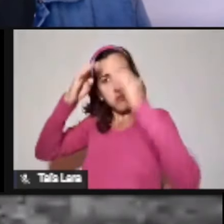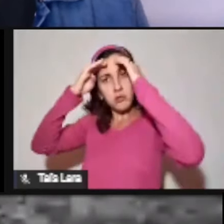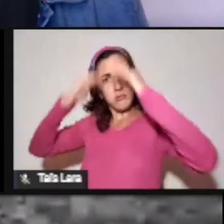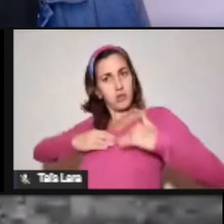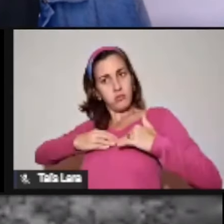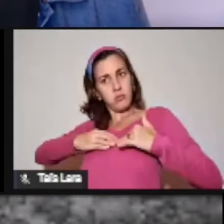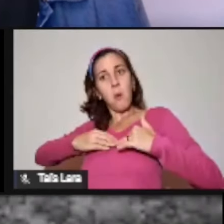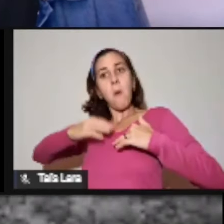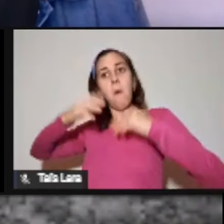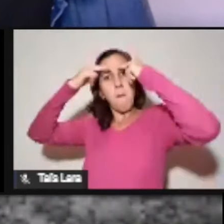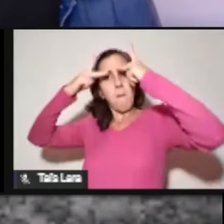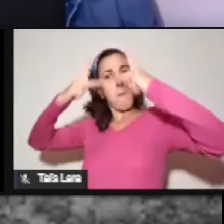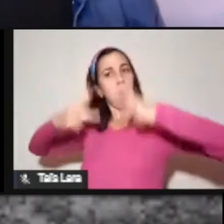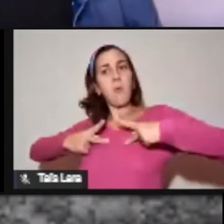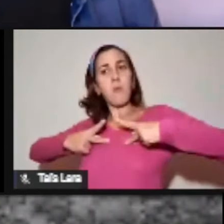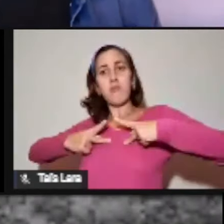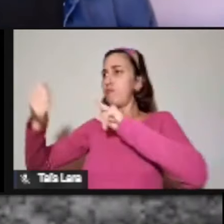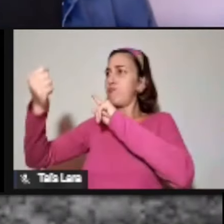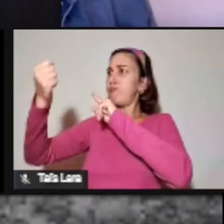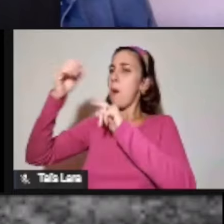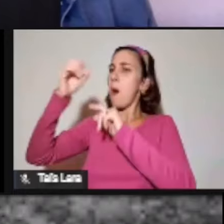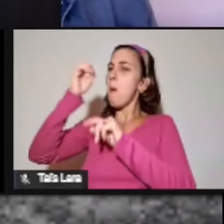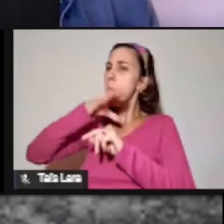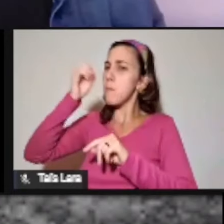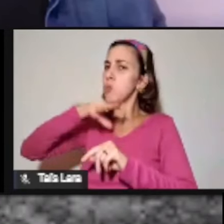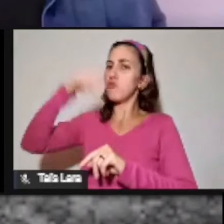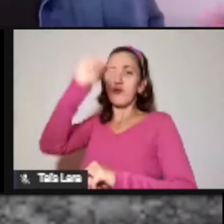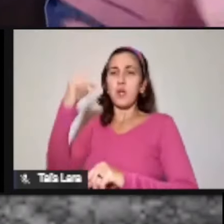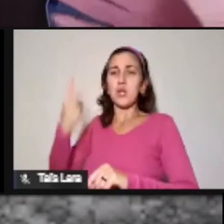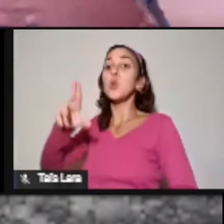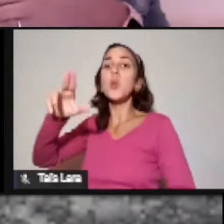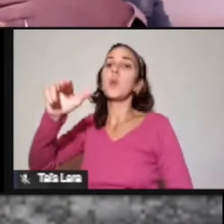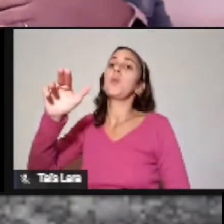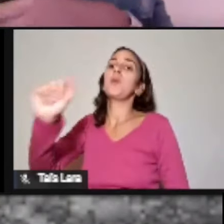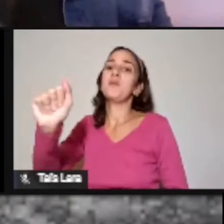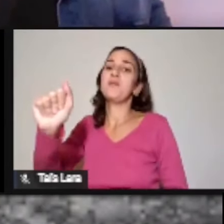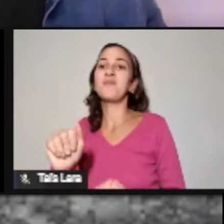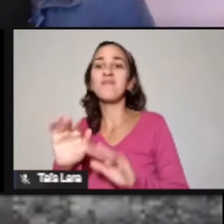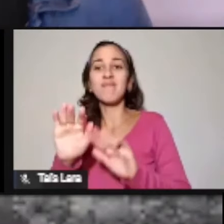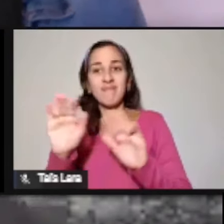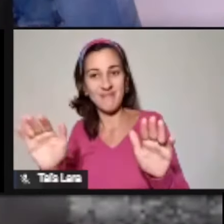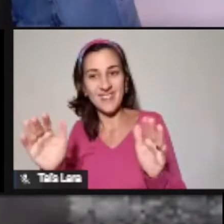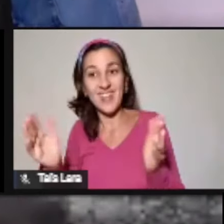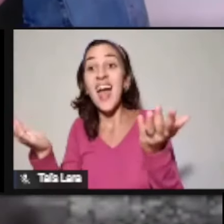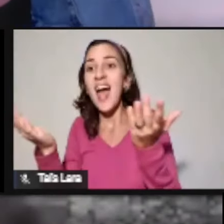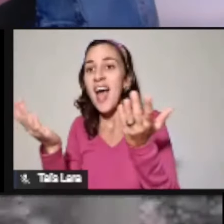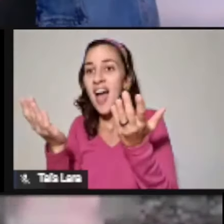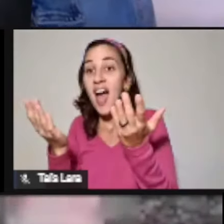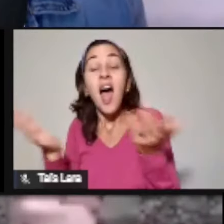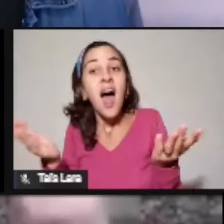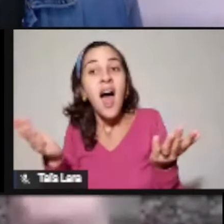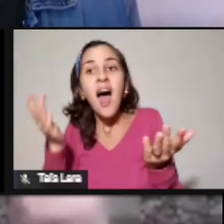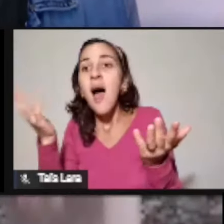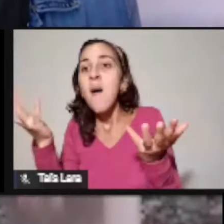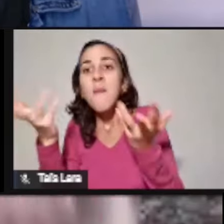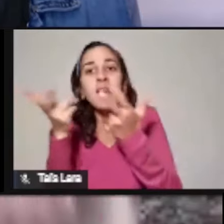acho que agora a gente tem que falar da fitinha, não é? É, exatamente. Fafá, fantástico o que você falou. Estamos,